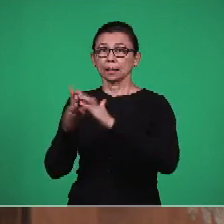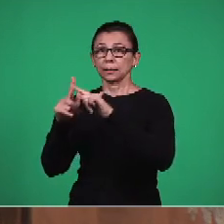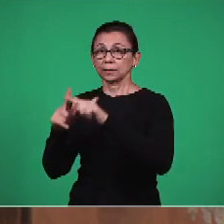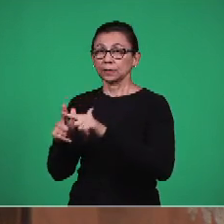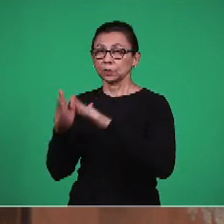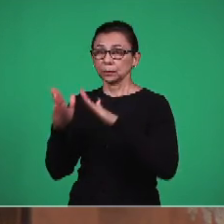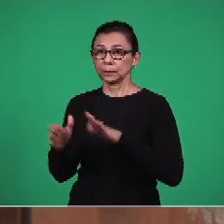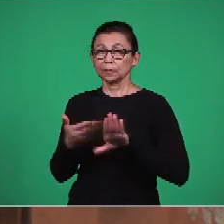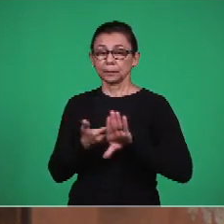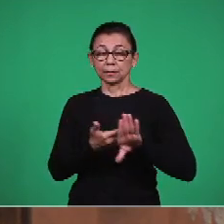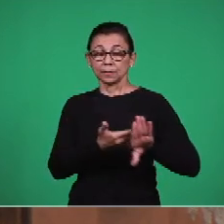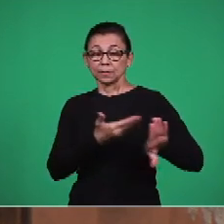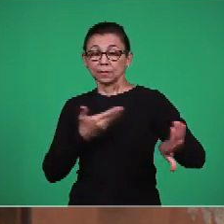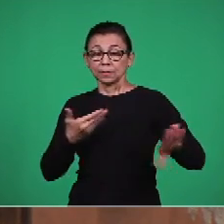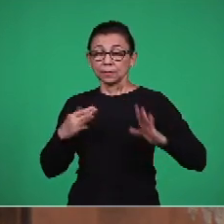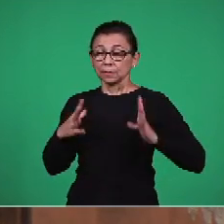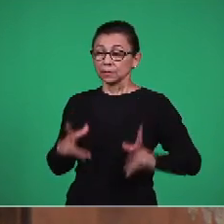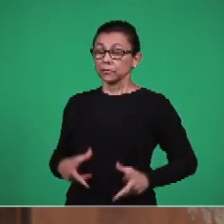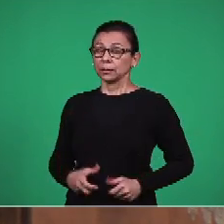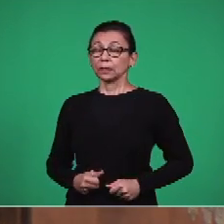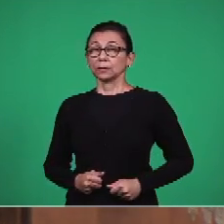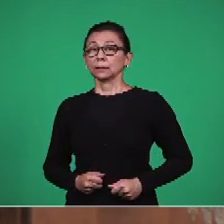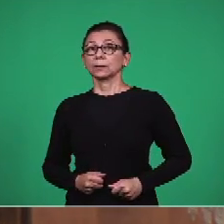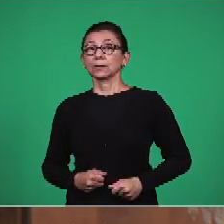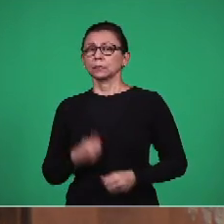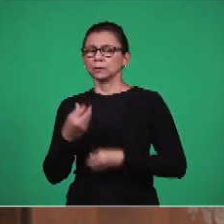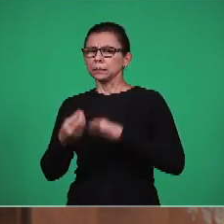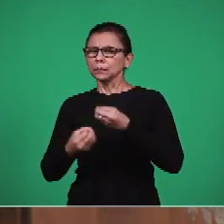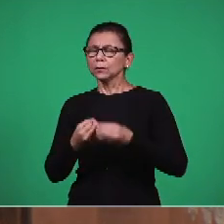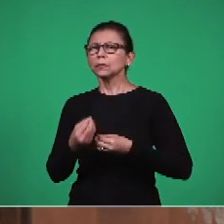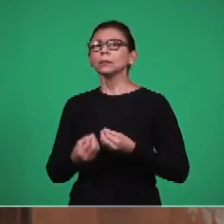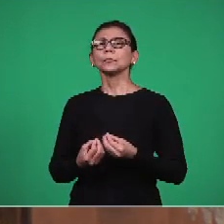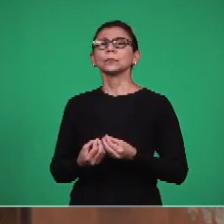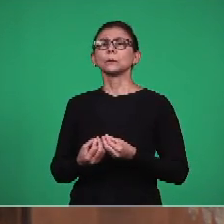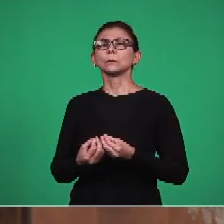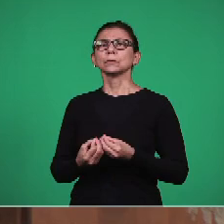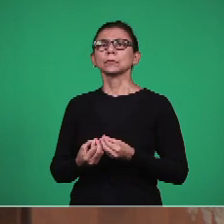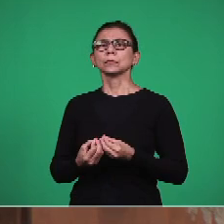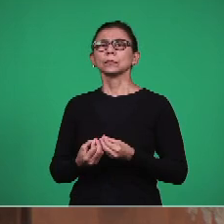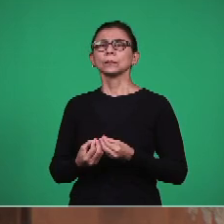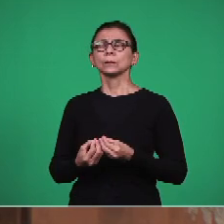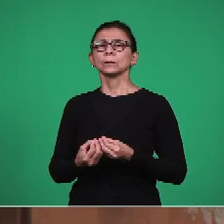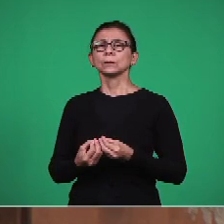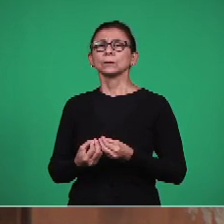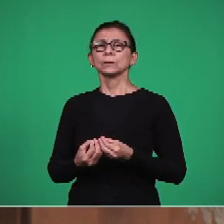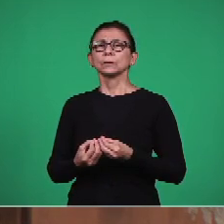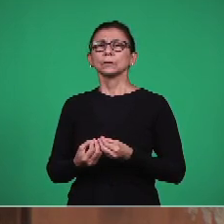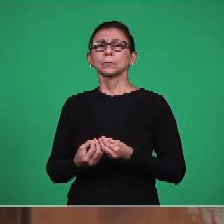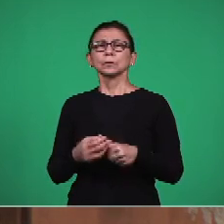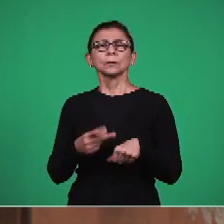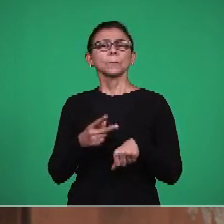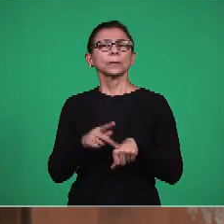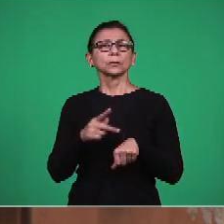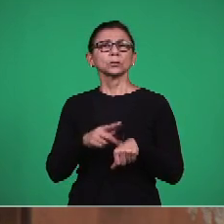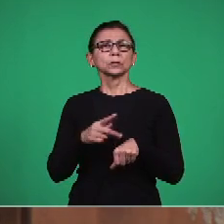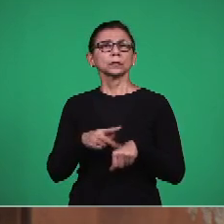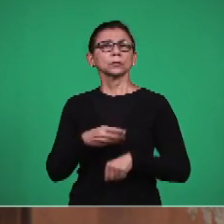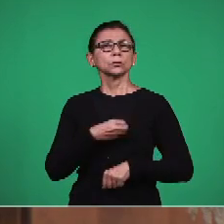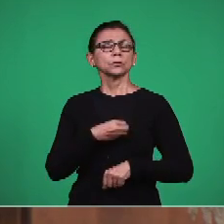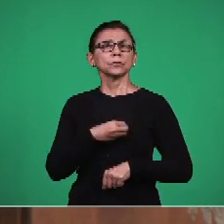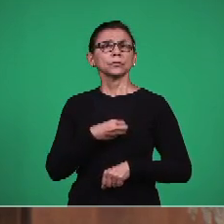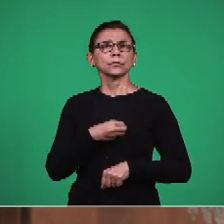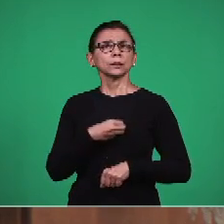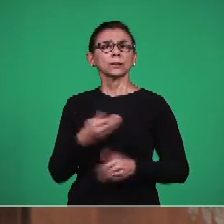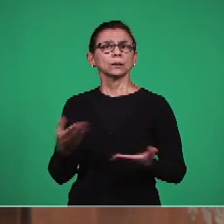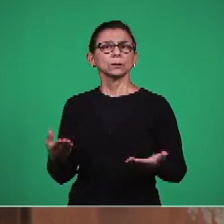sendo preparada. De que forma? De que forma? Na prática, foi derramamento do Espírito. Aquilo está em